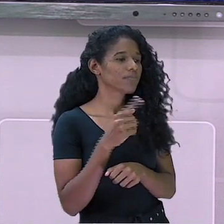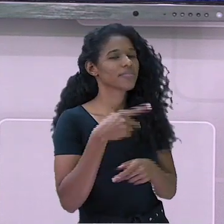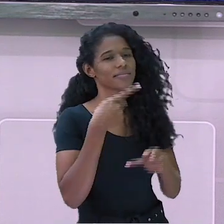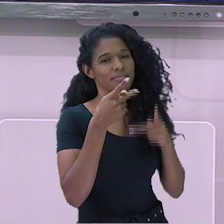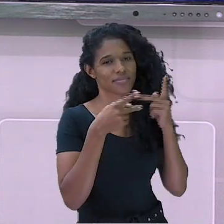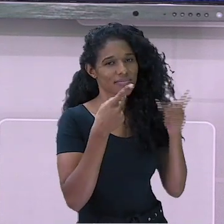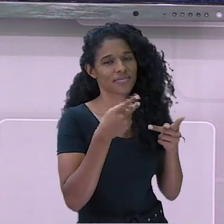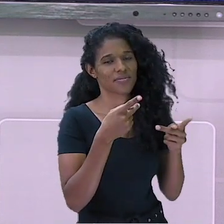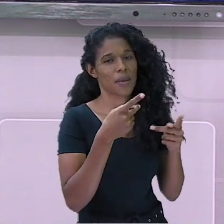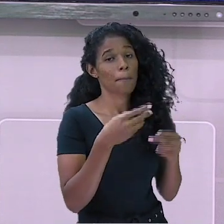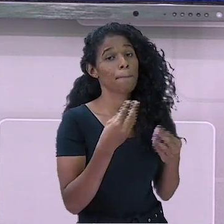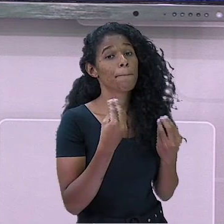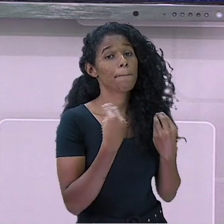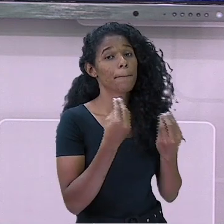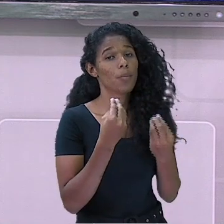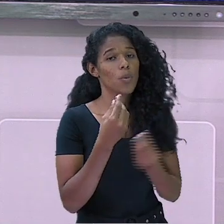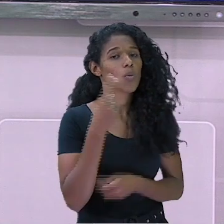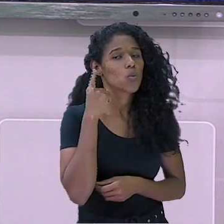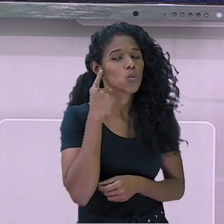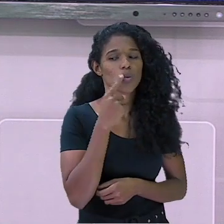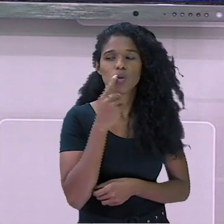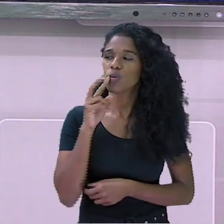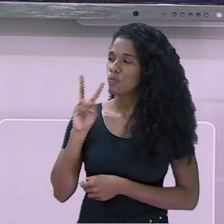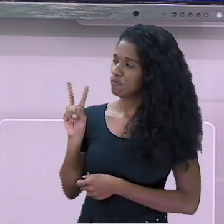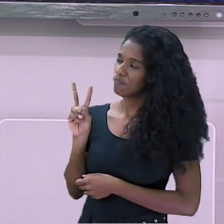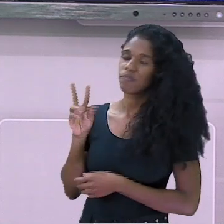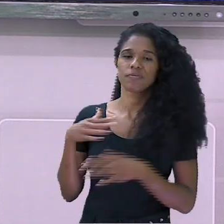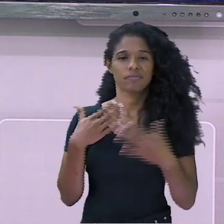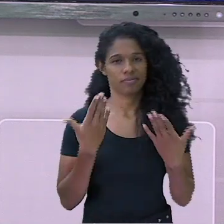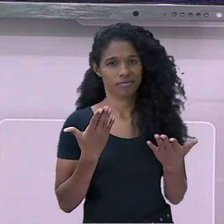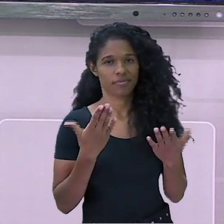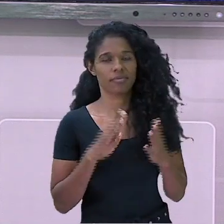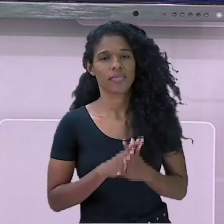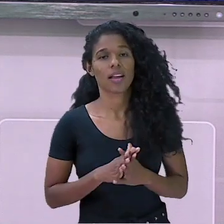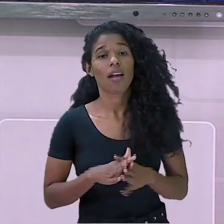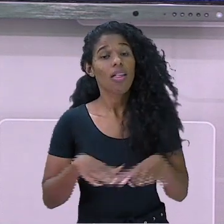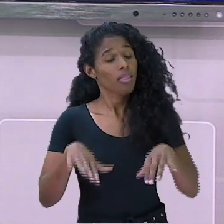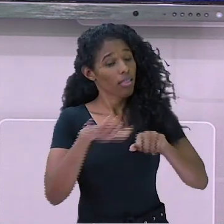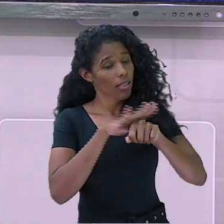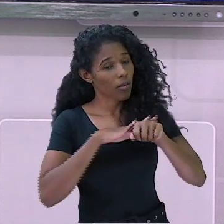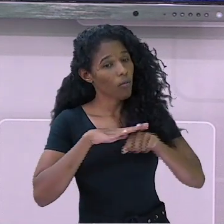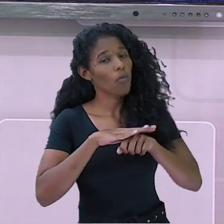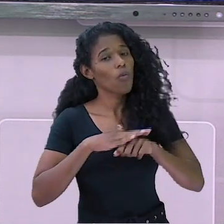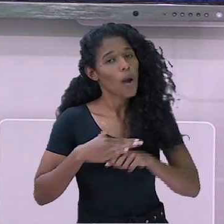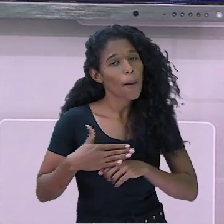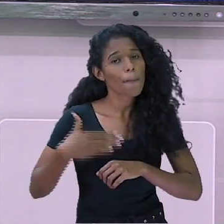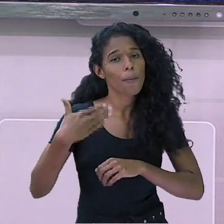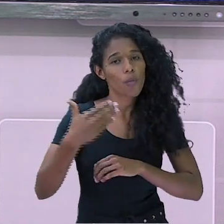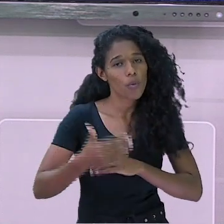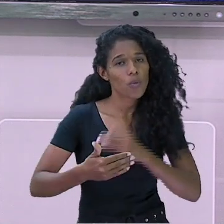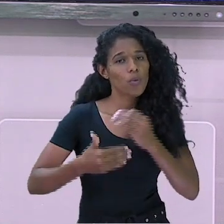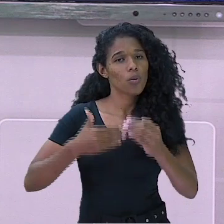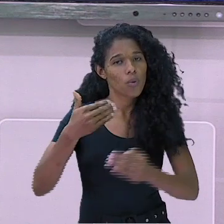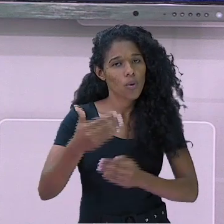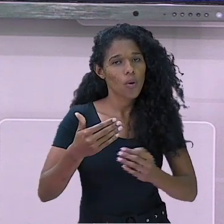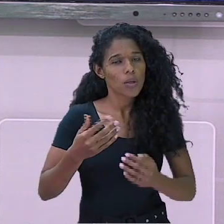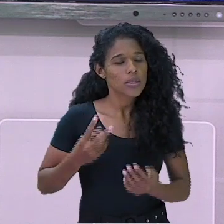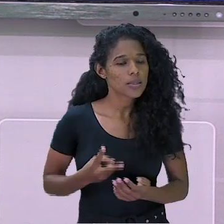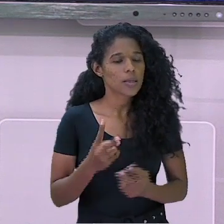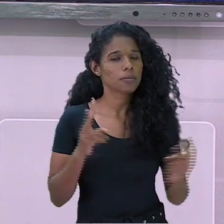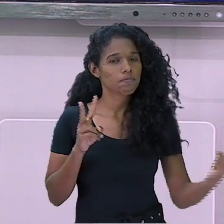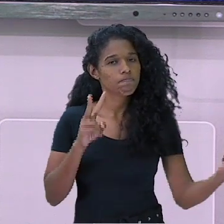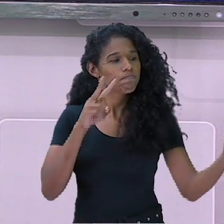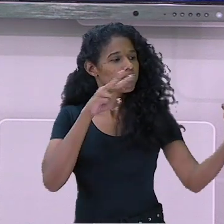sílaba ou uma palavra da sua fala. Enquanto estiver conversando, mantenha sempre contato visual.